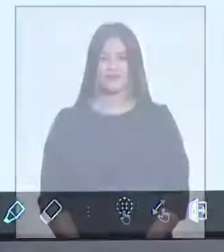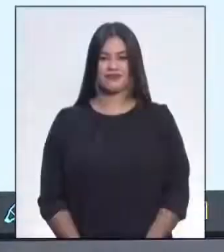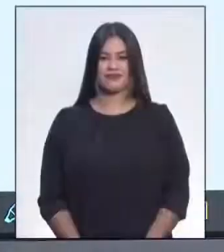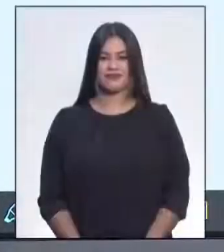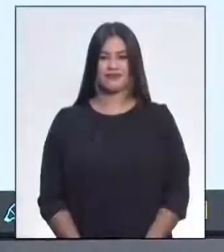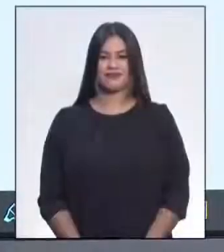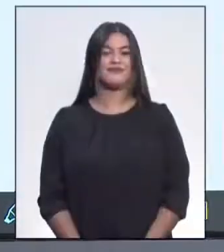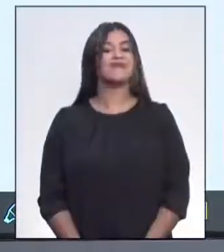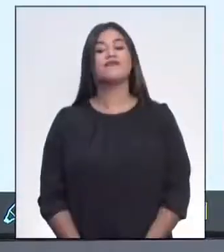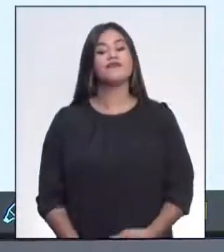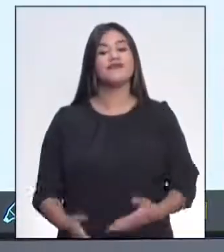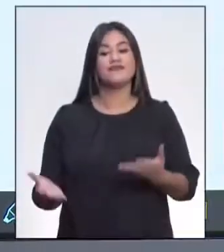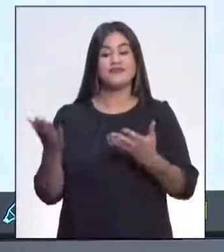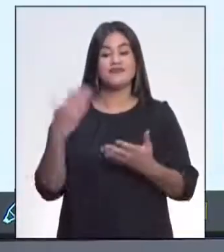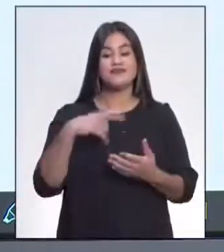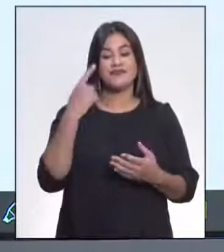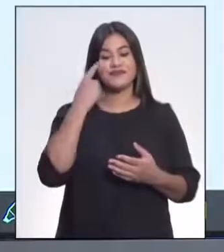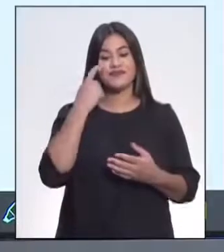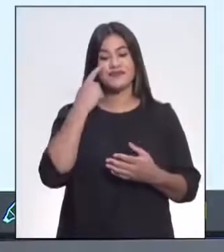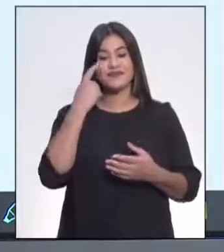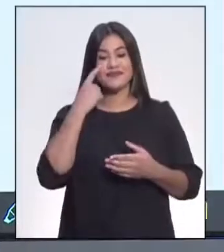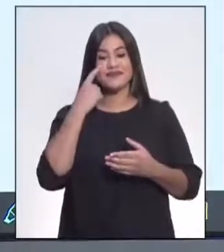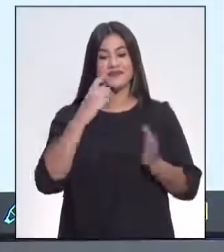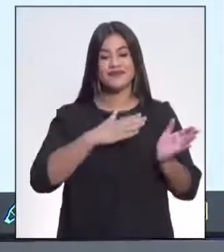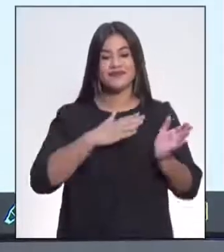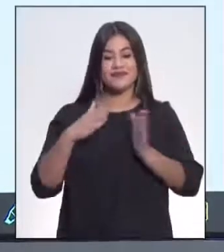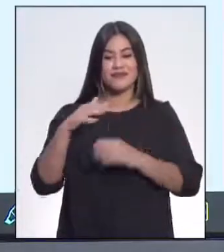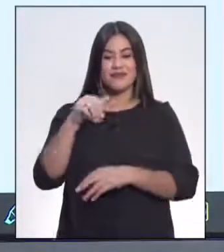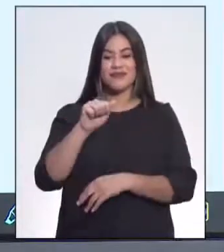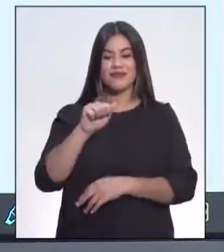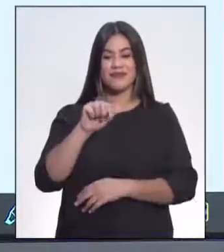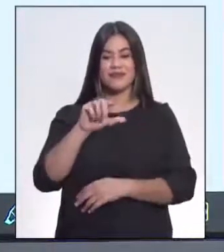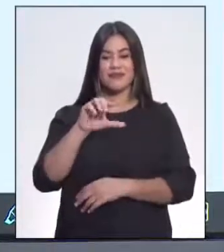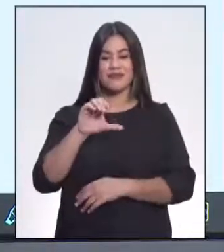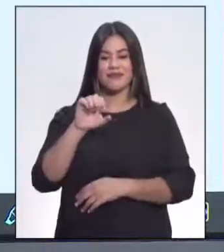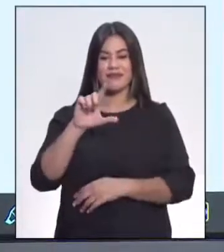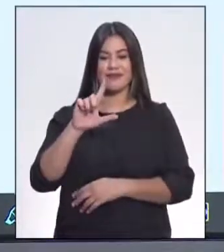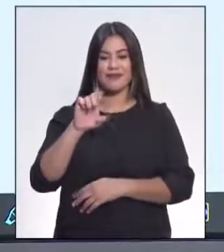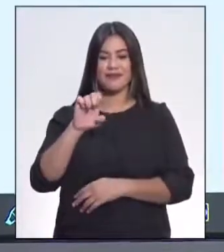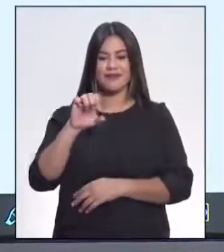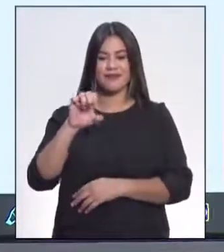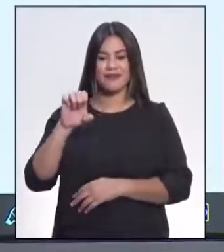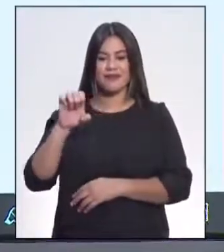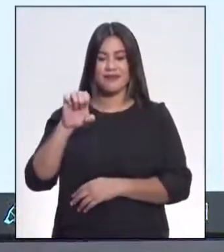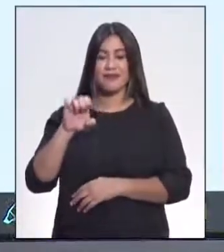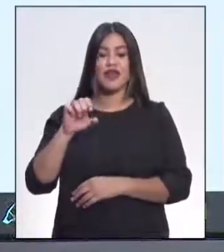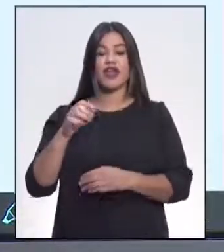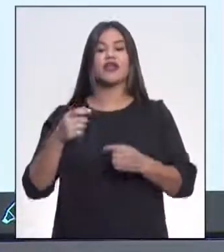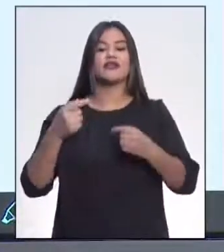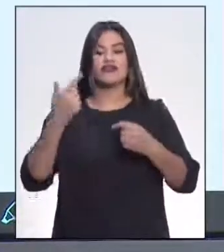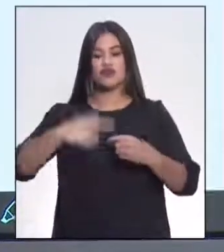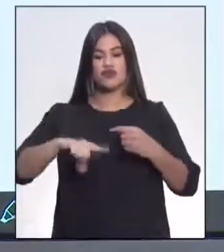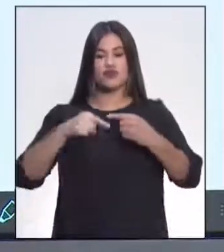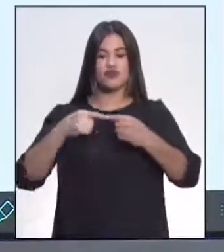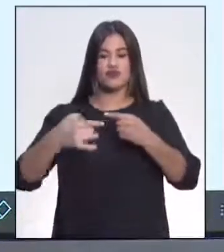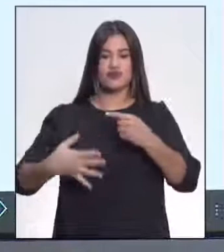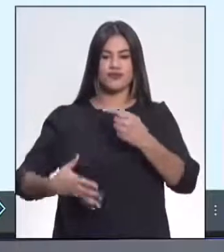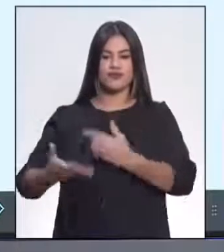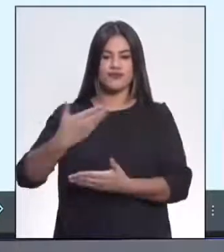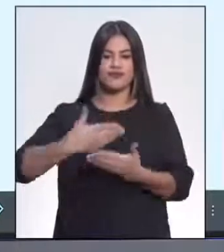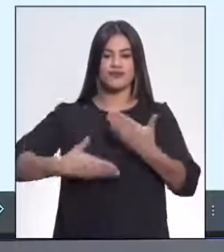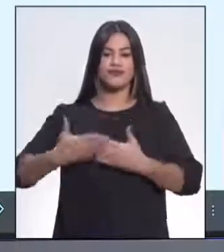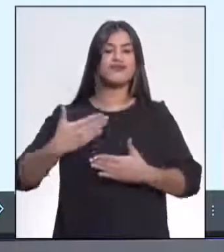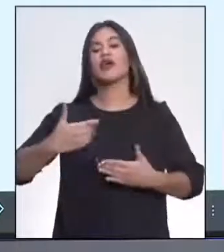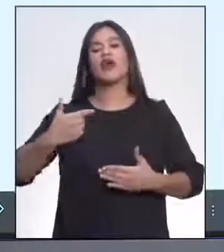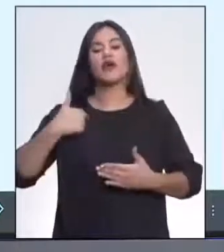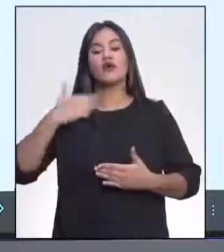Vamos lá, turma. A gente acabou de assistir uma apresentação de uma ukulele com bastão e a gente já vai para uma interação no chat, que eu quero saber